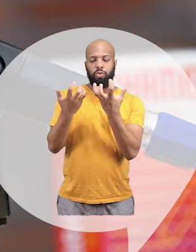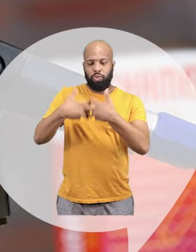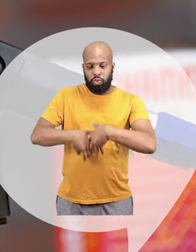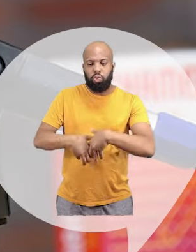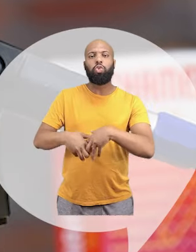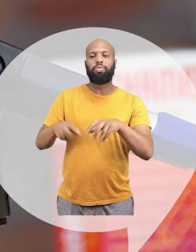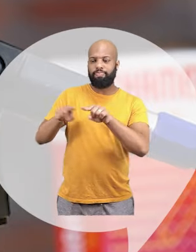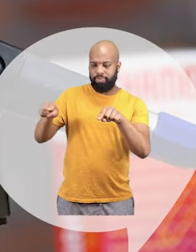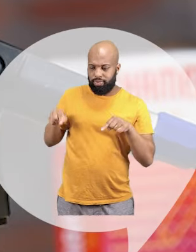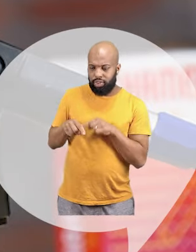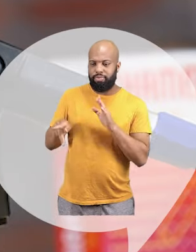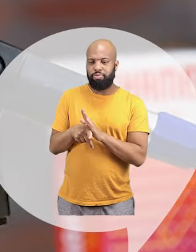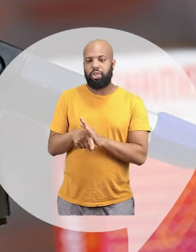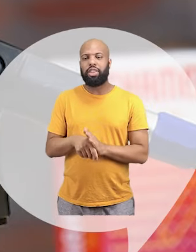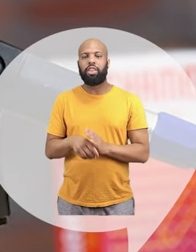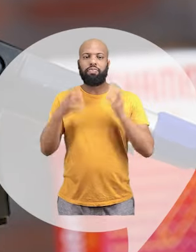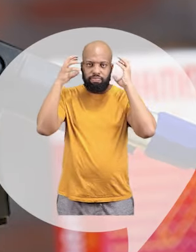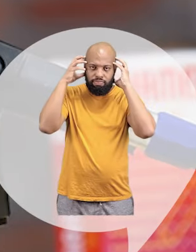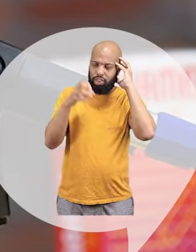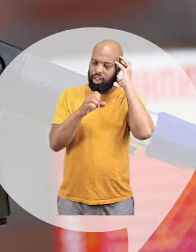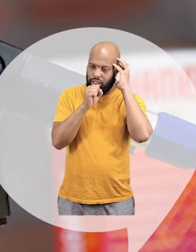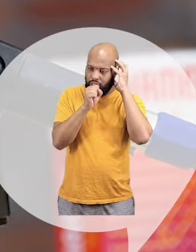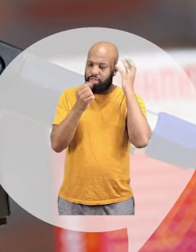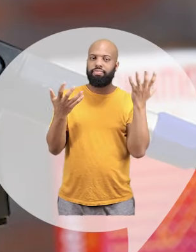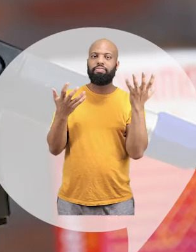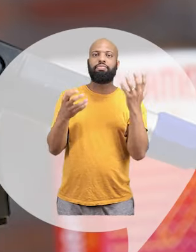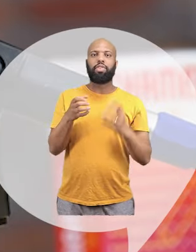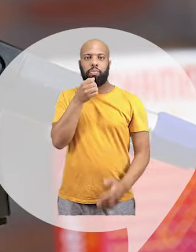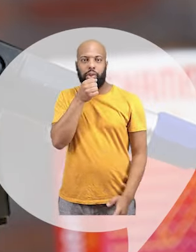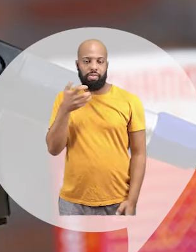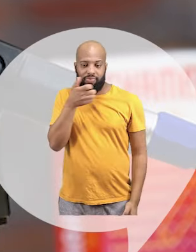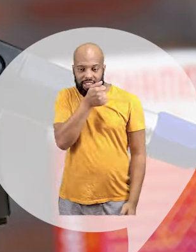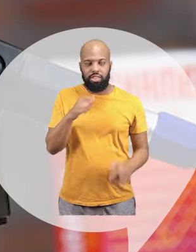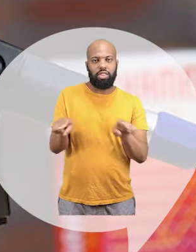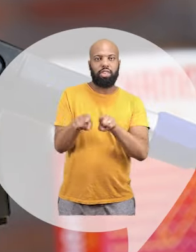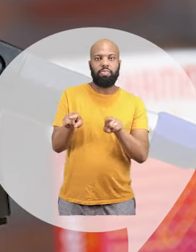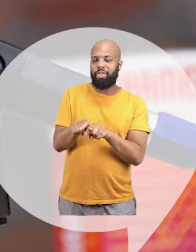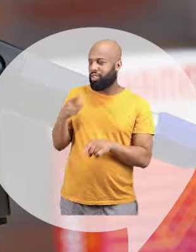entender o funcionamento de estúdio trouxemos qual funciona assim né